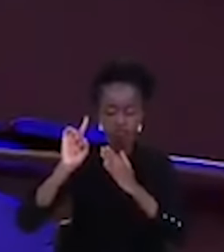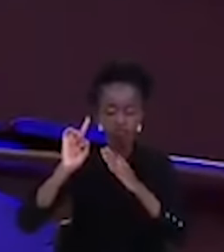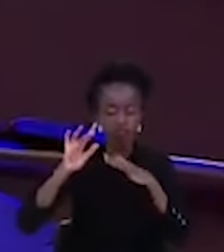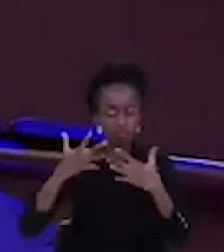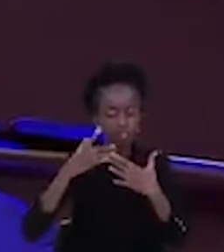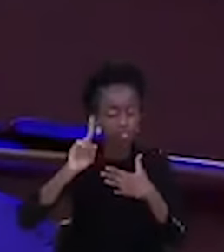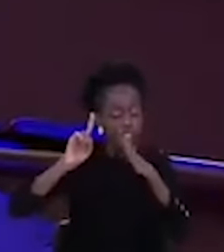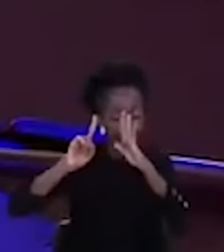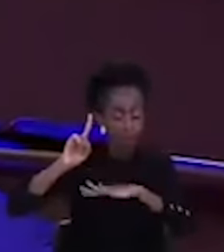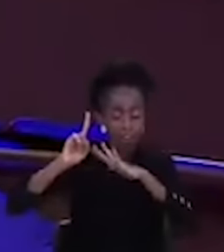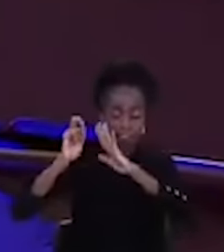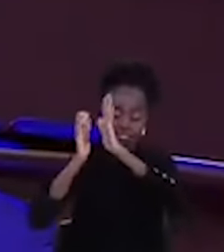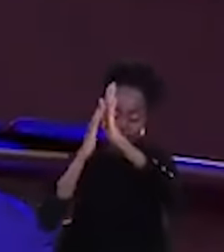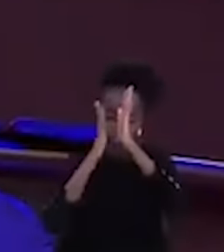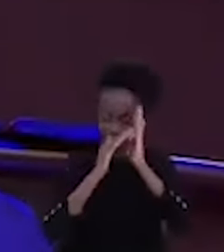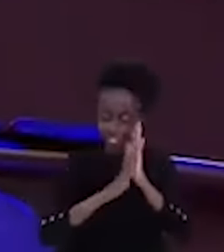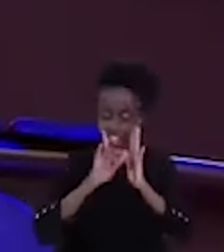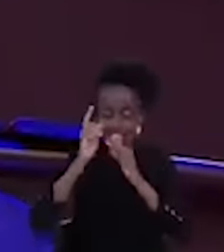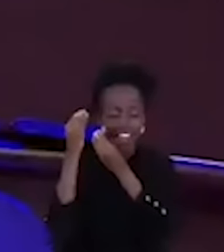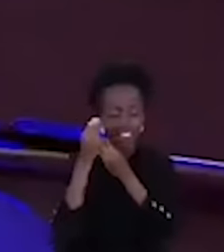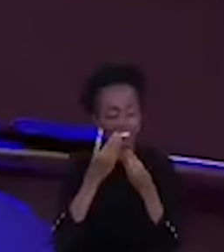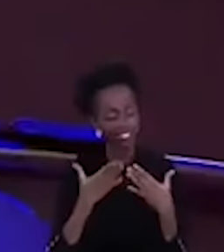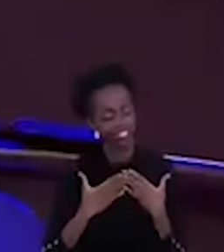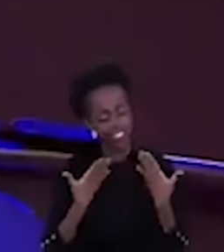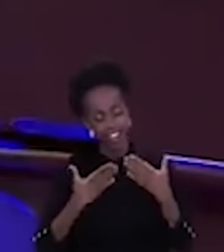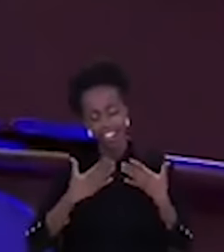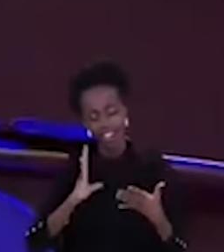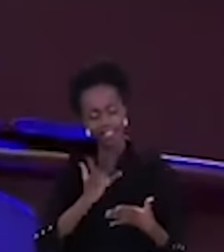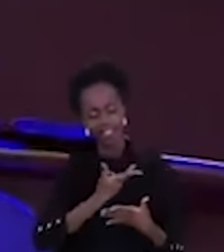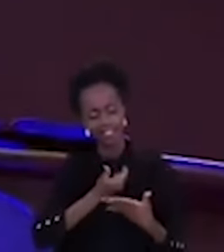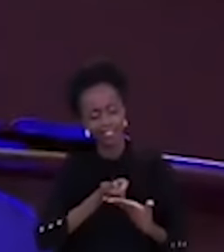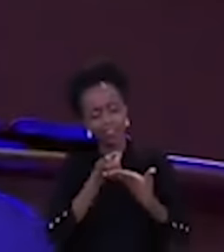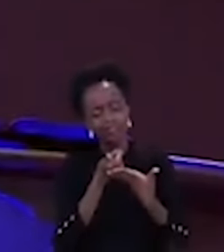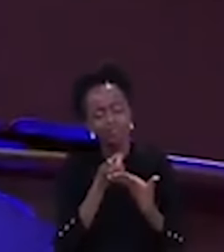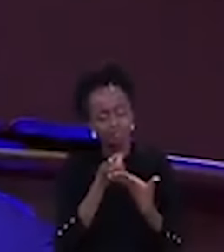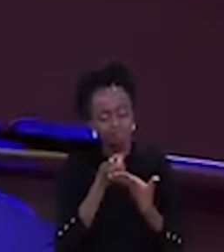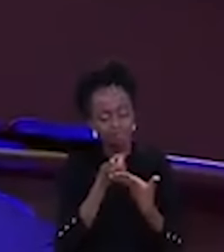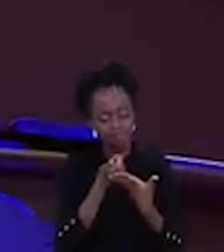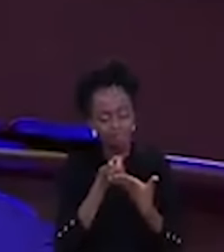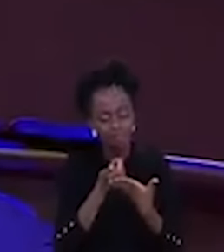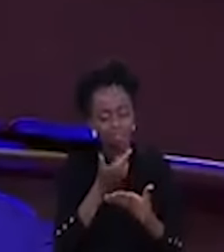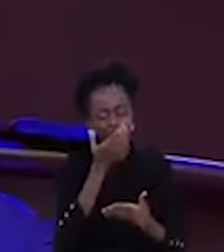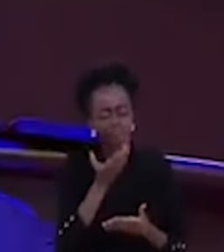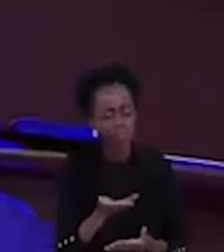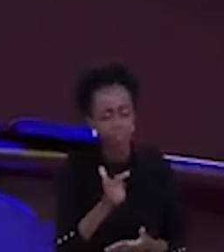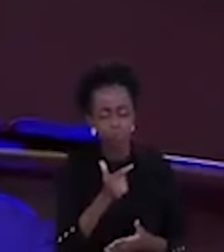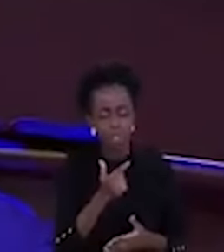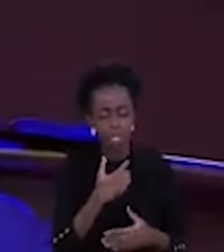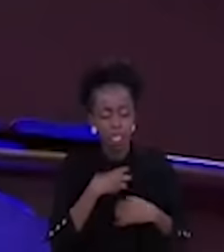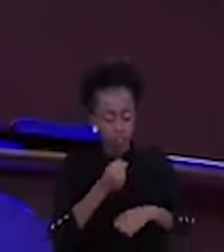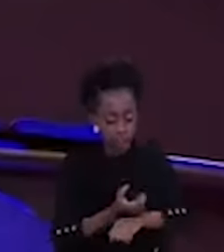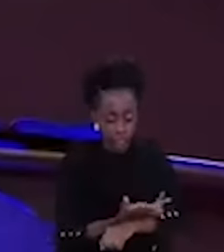e o adorou, ele lhe dá a alegria da salvação. Você não tem que sentir um